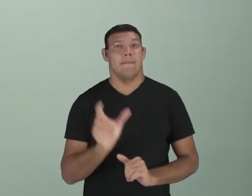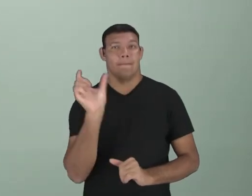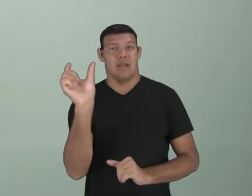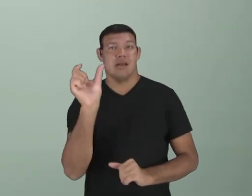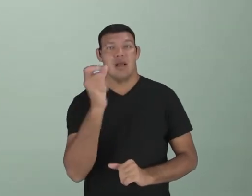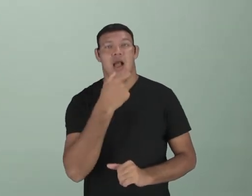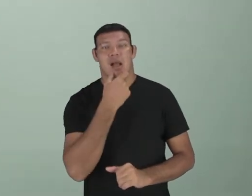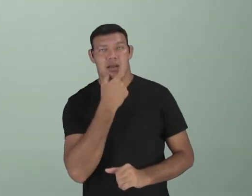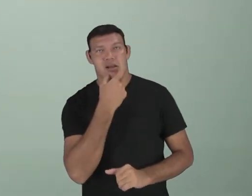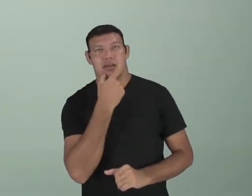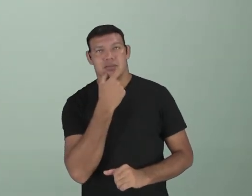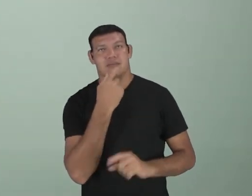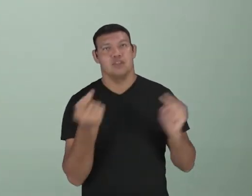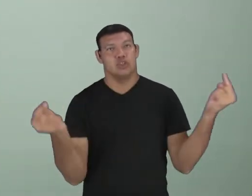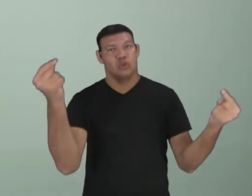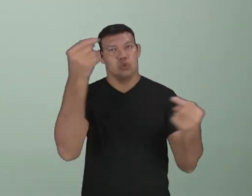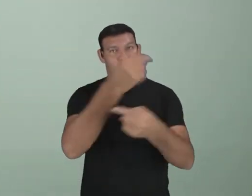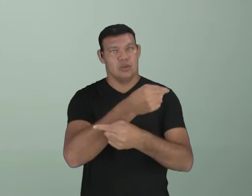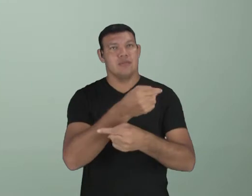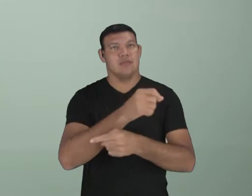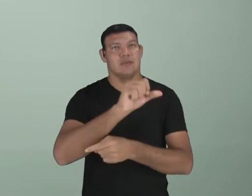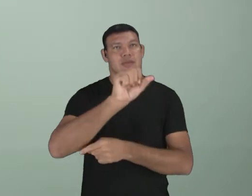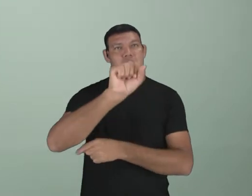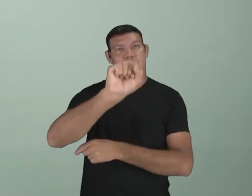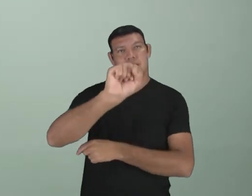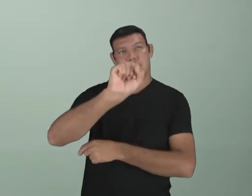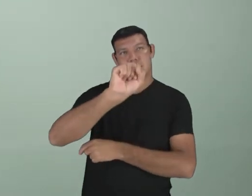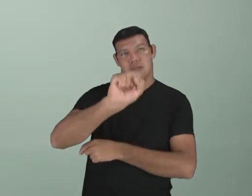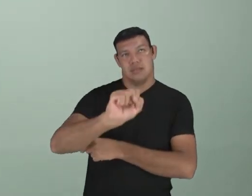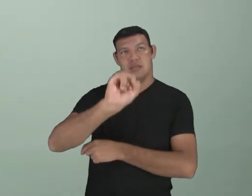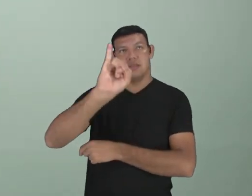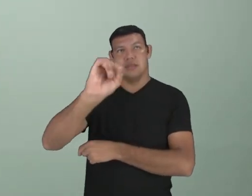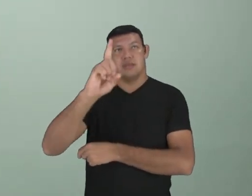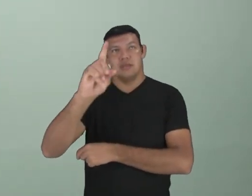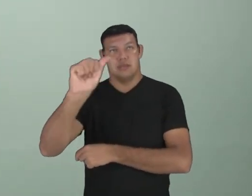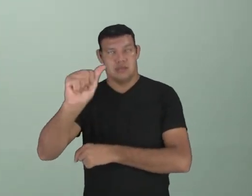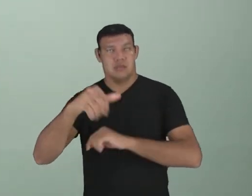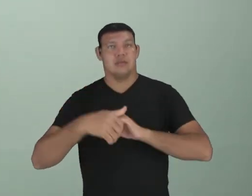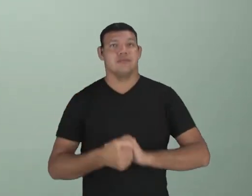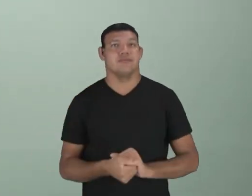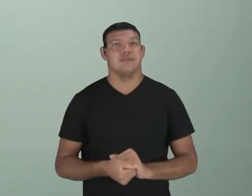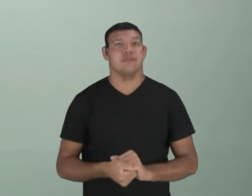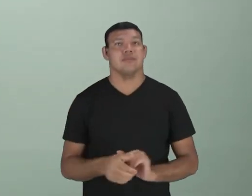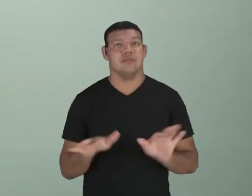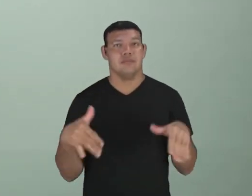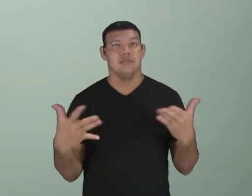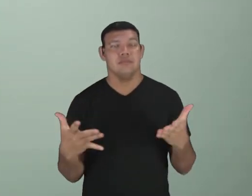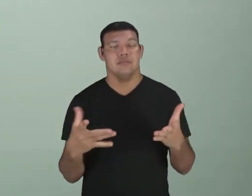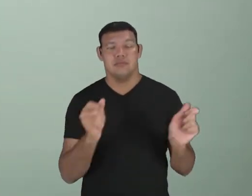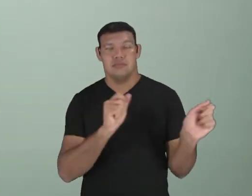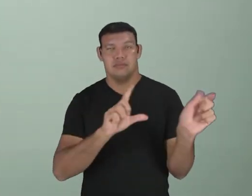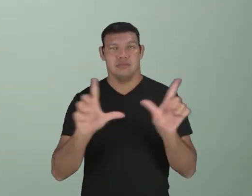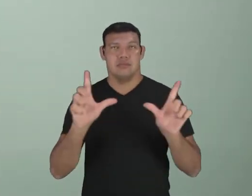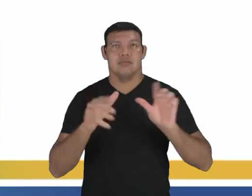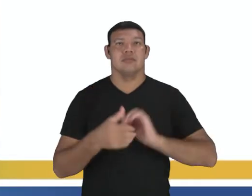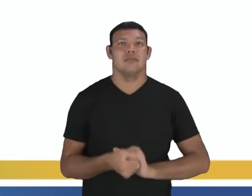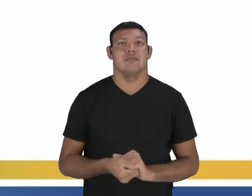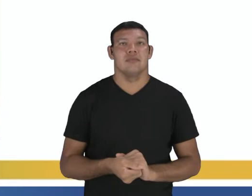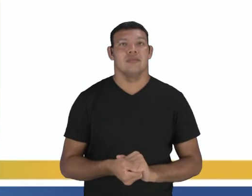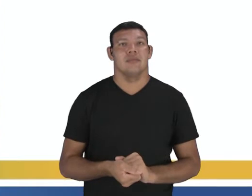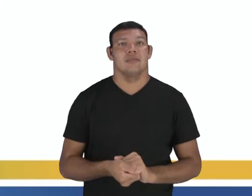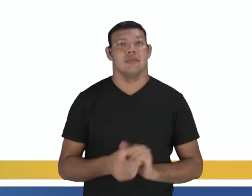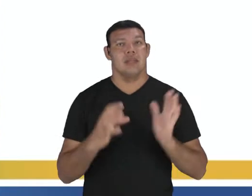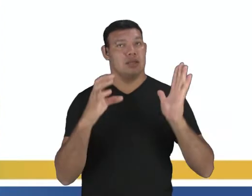sigla em inglês, fica AIDS, tá? Mas em português seria SIDA, síndrome da imunodeficiência adquirida, tá bom? Acompanhe comigo na